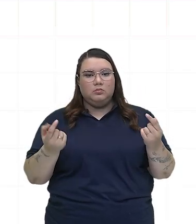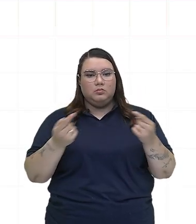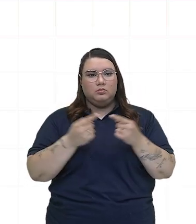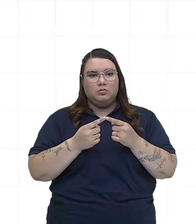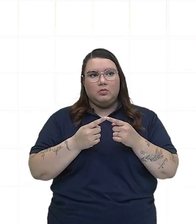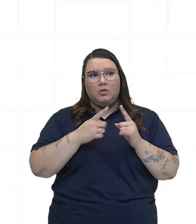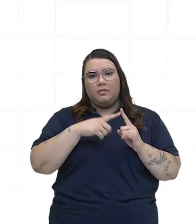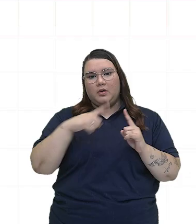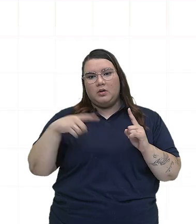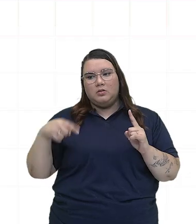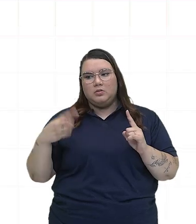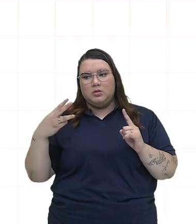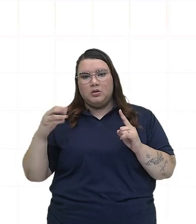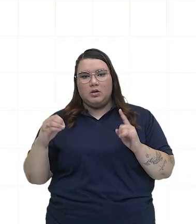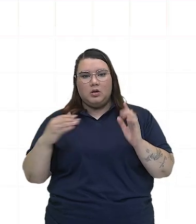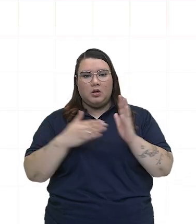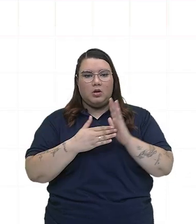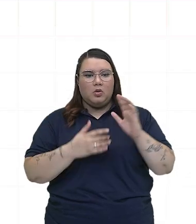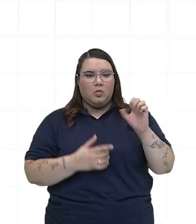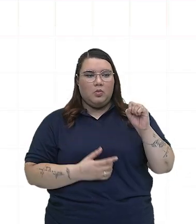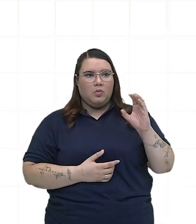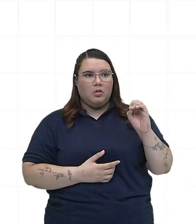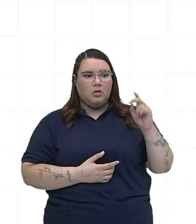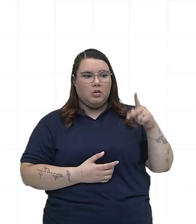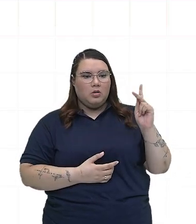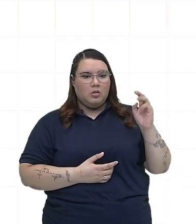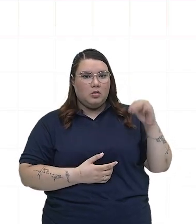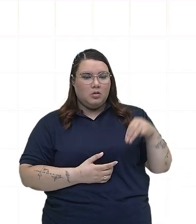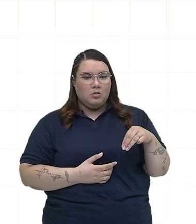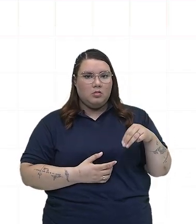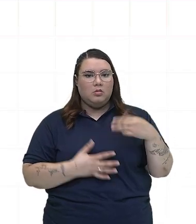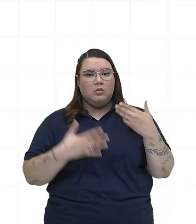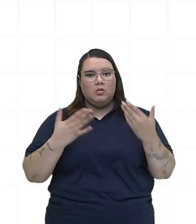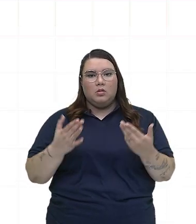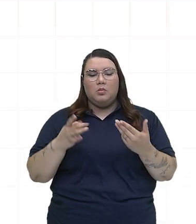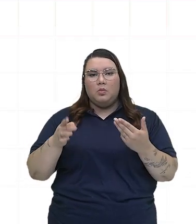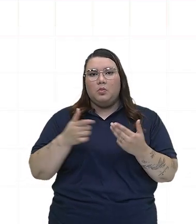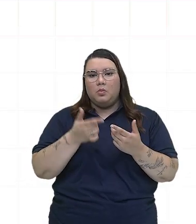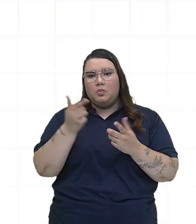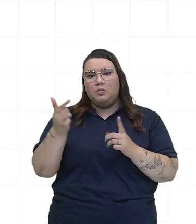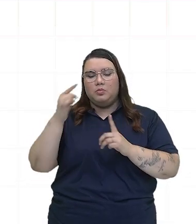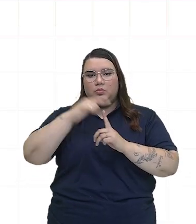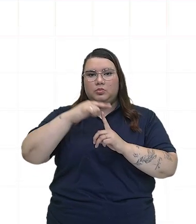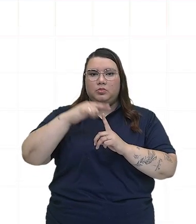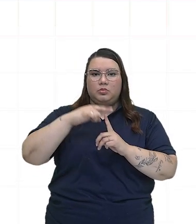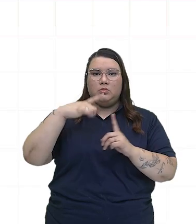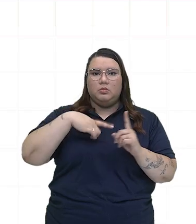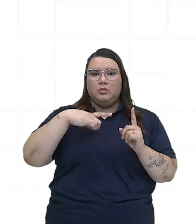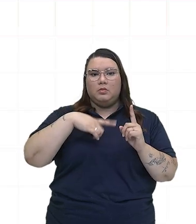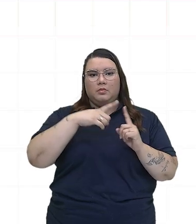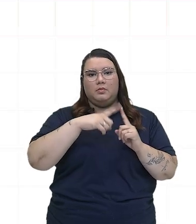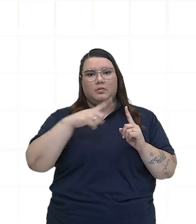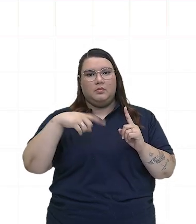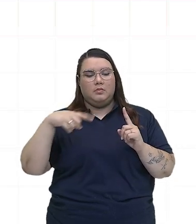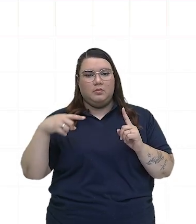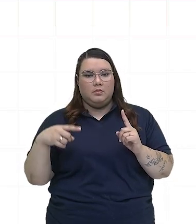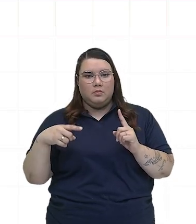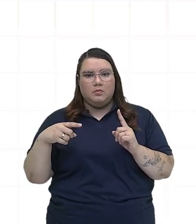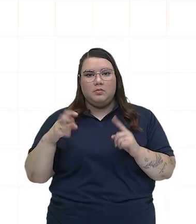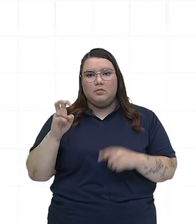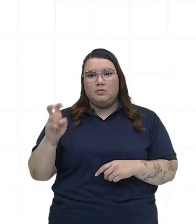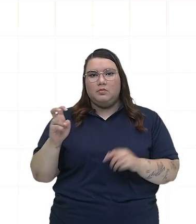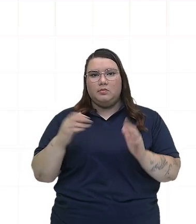entre 30 a 80 quilômetros. E a crosta oceânica, que é mais fina, ela tem uma espessura ali que varia